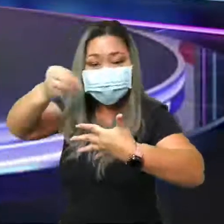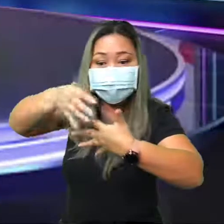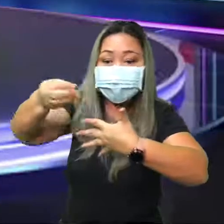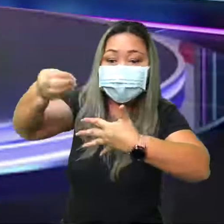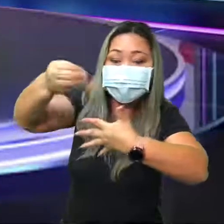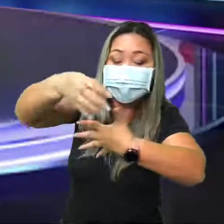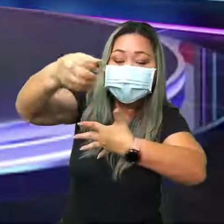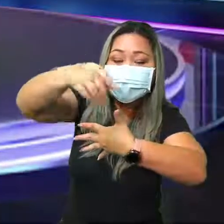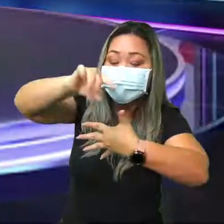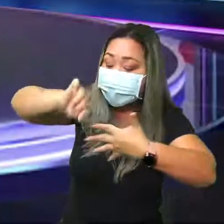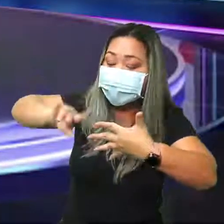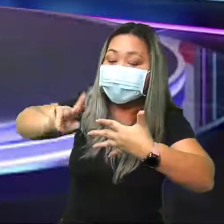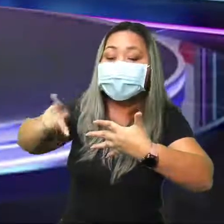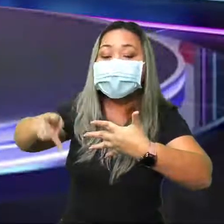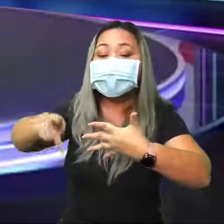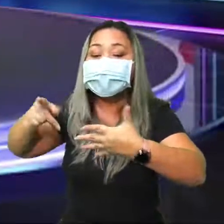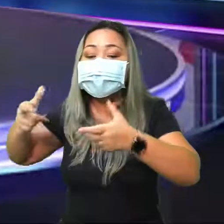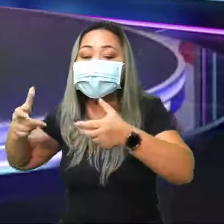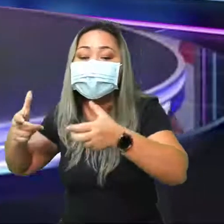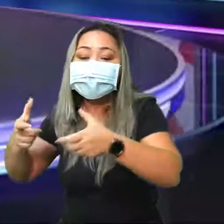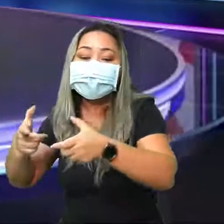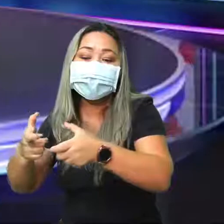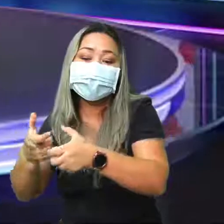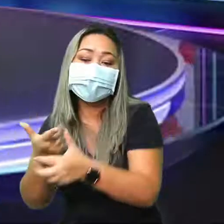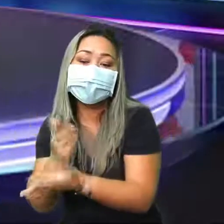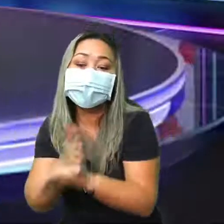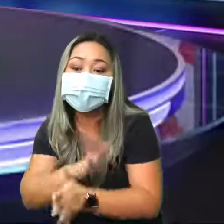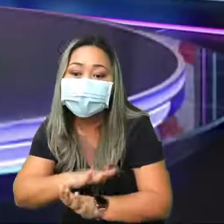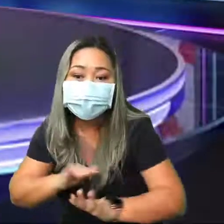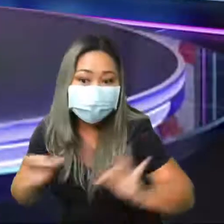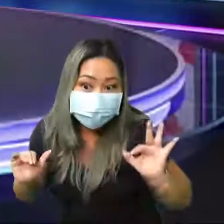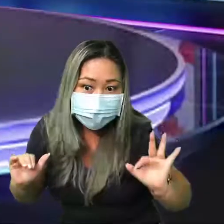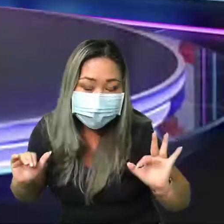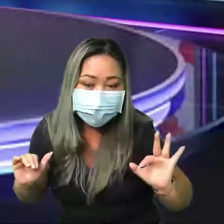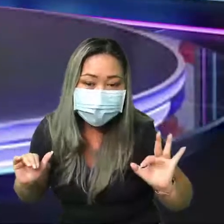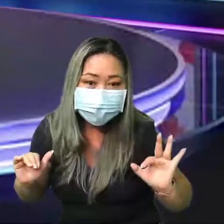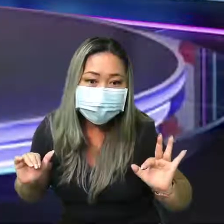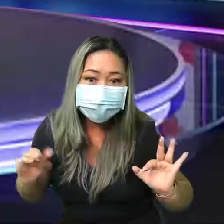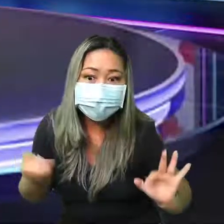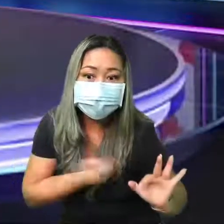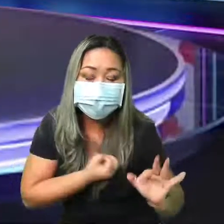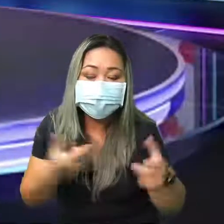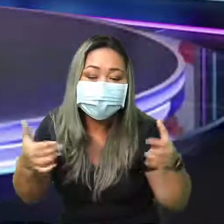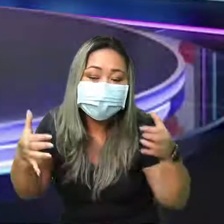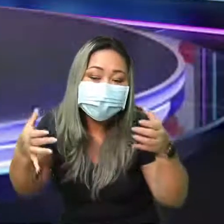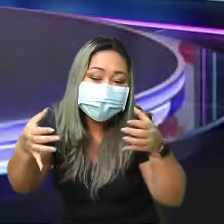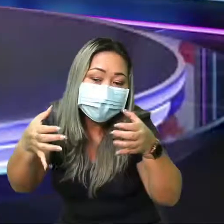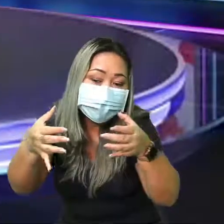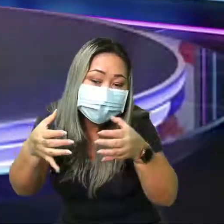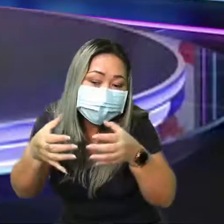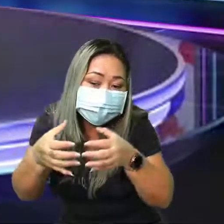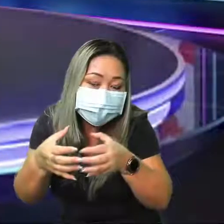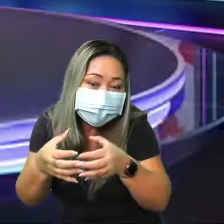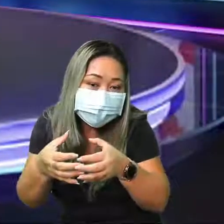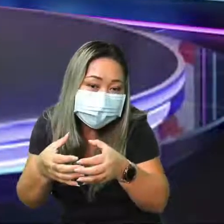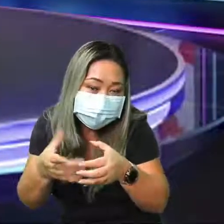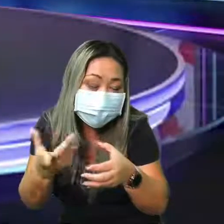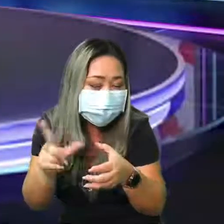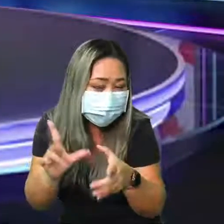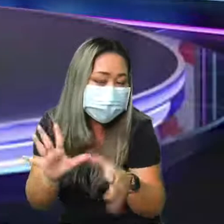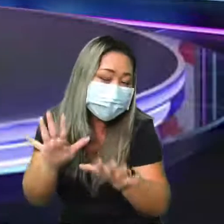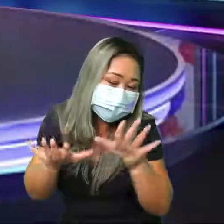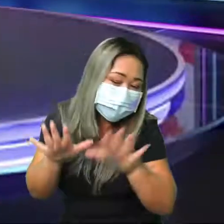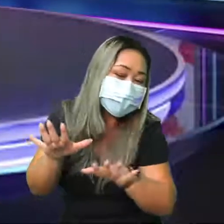essa população deles começou a desaparecer. Tá? O número quantitativo de indivíduos dessa espécie, que já